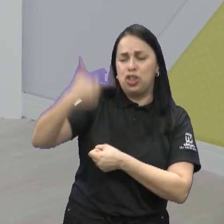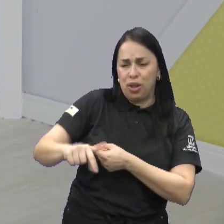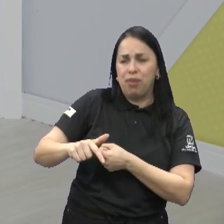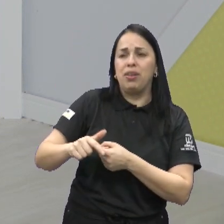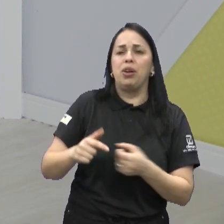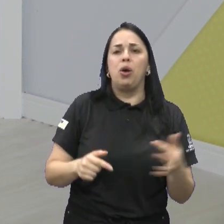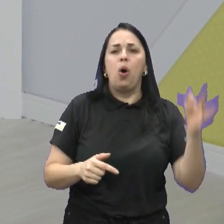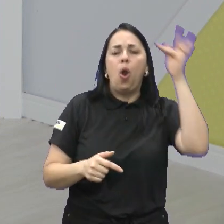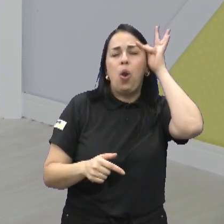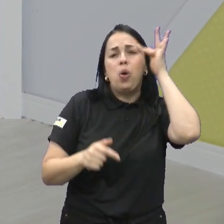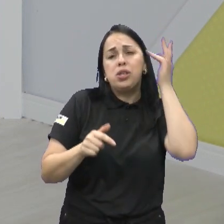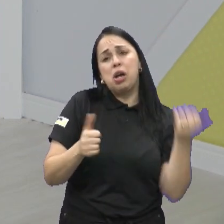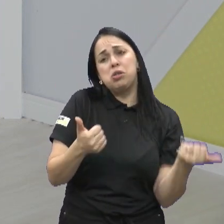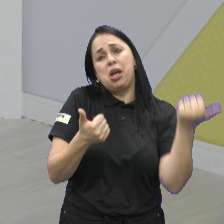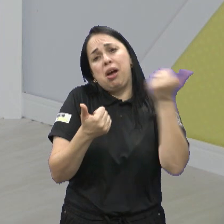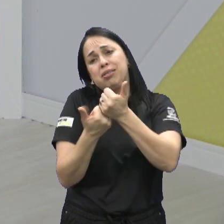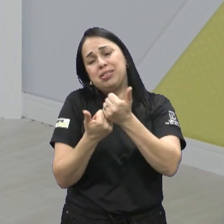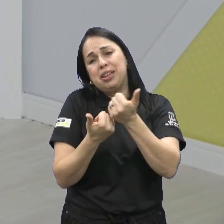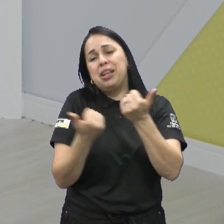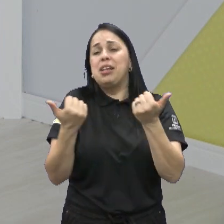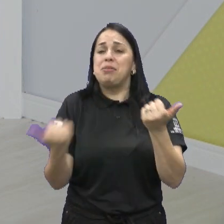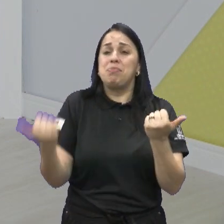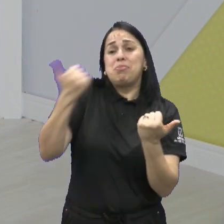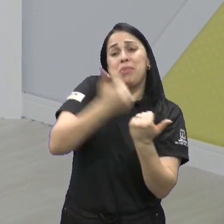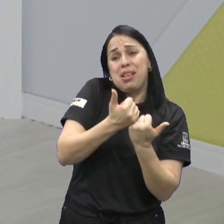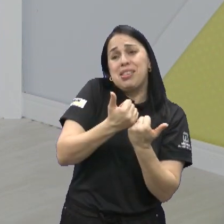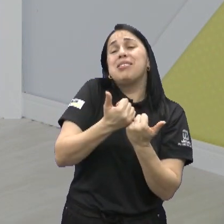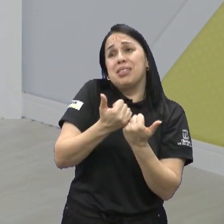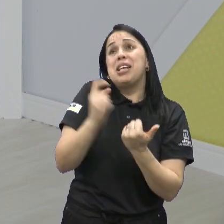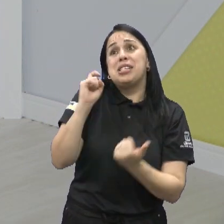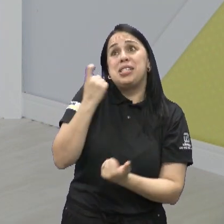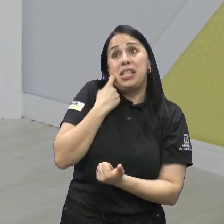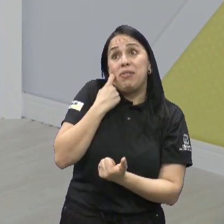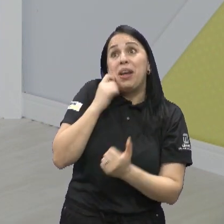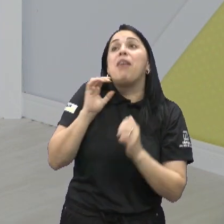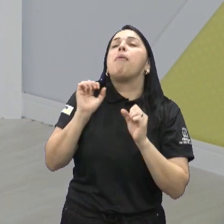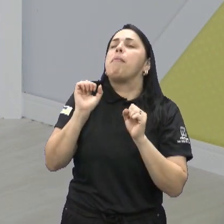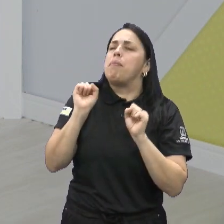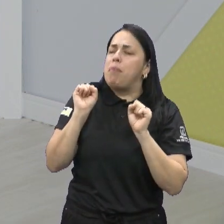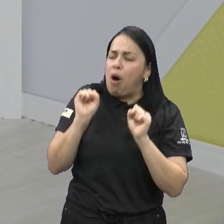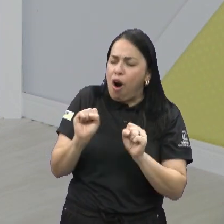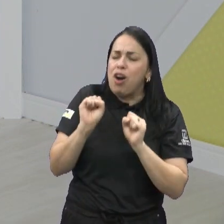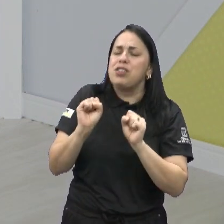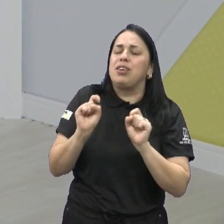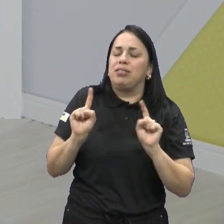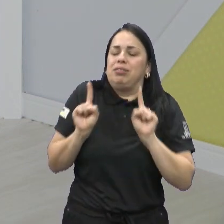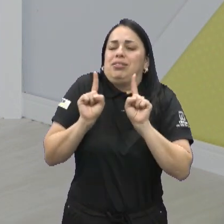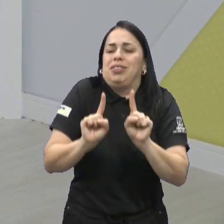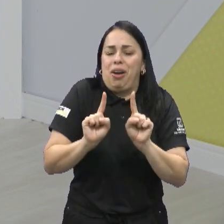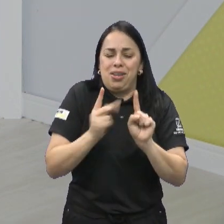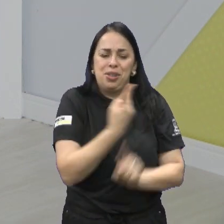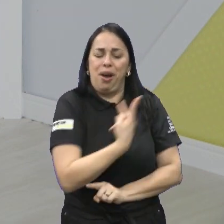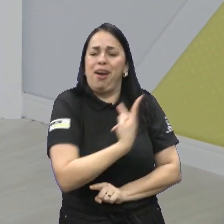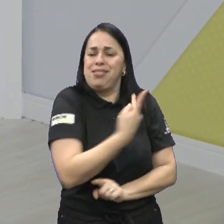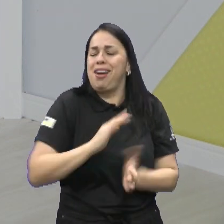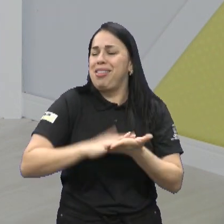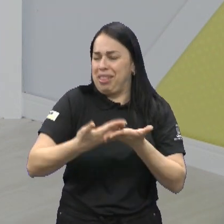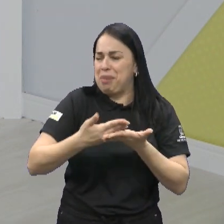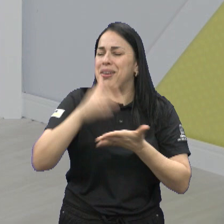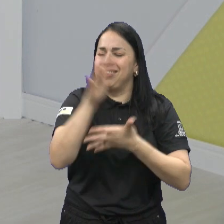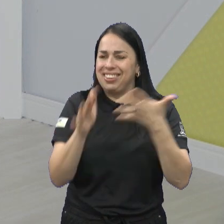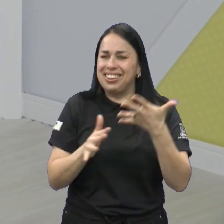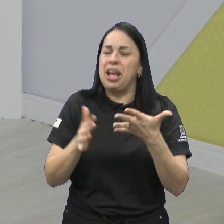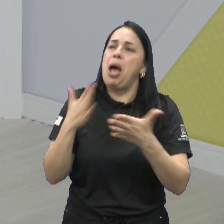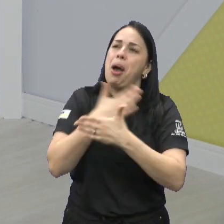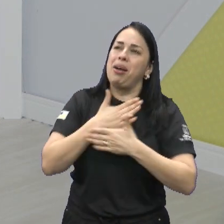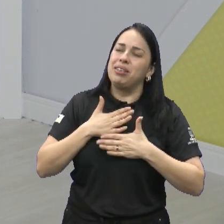subiu a plaquinha, sai Luizão, entra Mairix. Sexta-feira, se você quiser, apareça. Vem vocês dois também para fazer a festa aqui na Hora do Esporte. Sempre um prazer ter